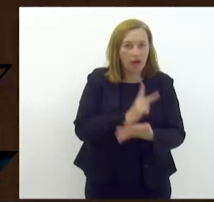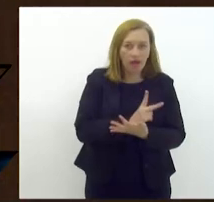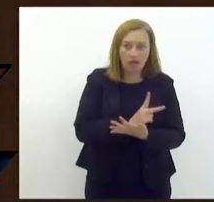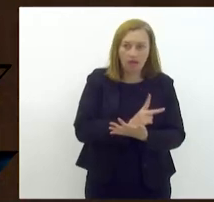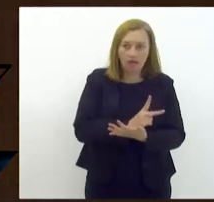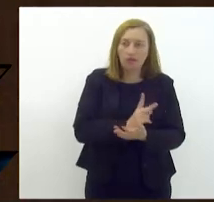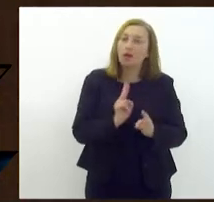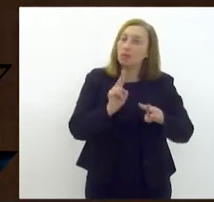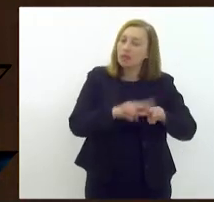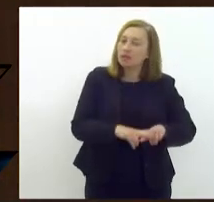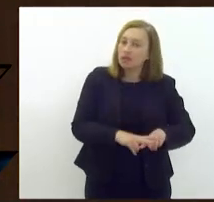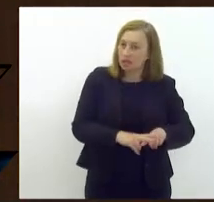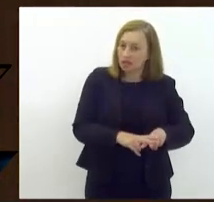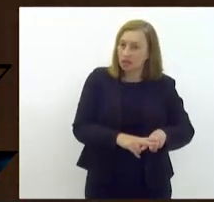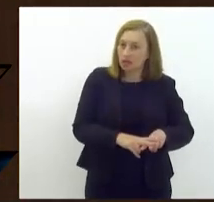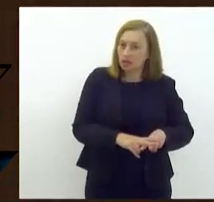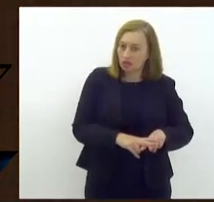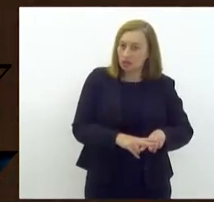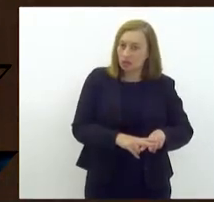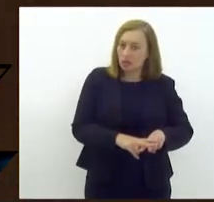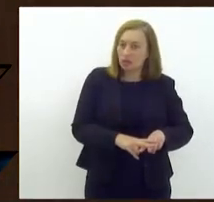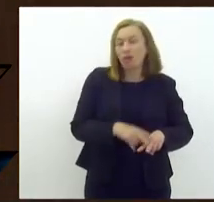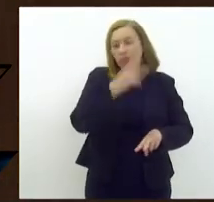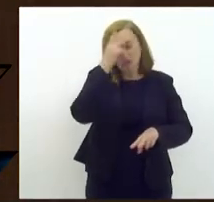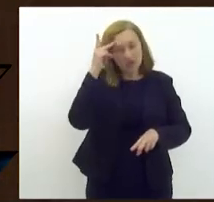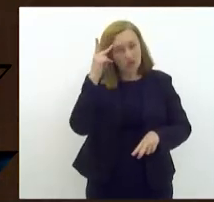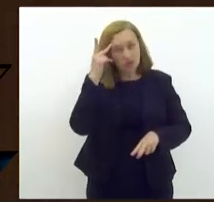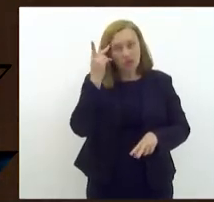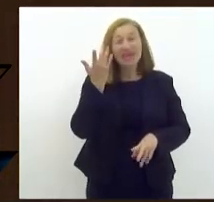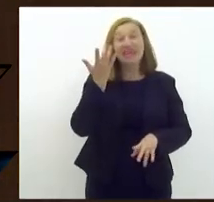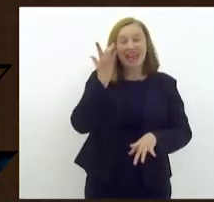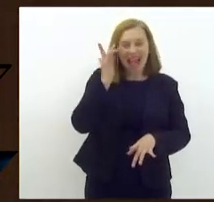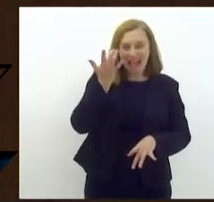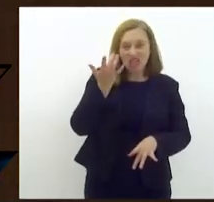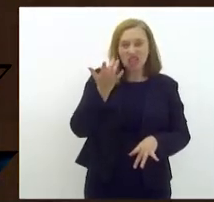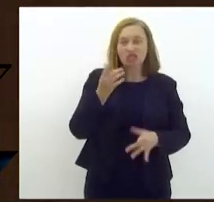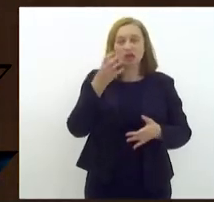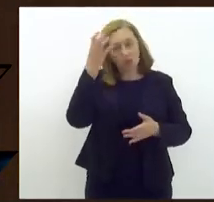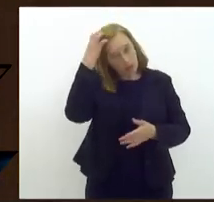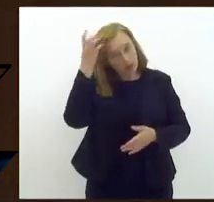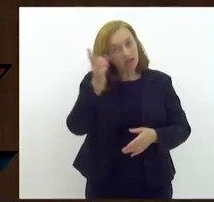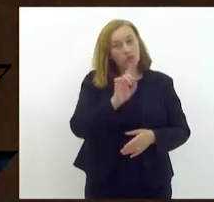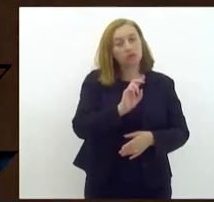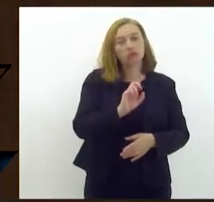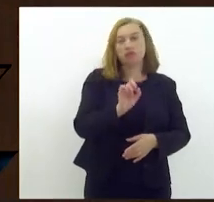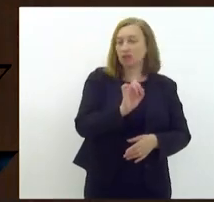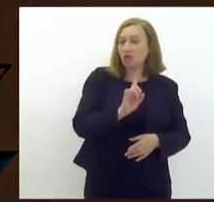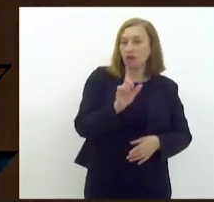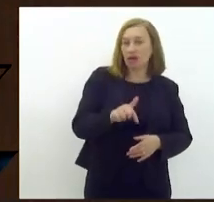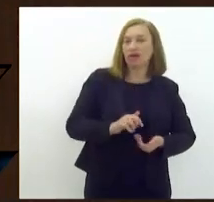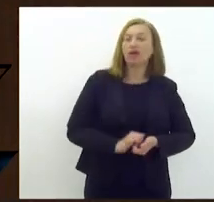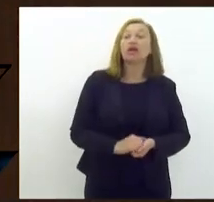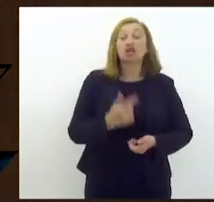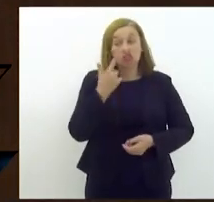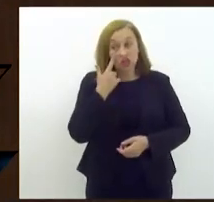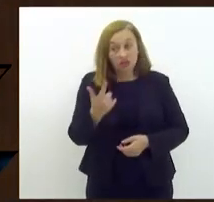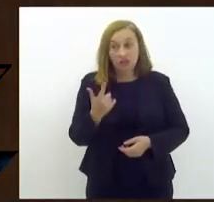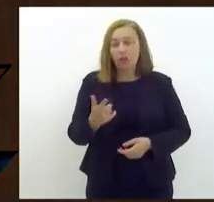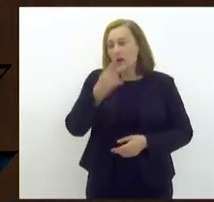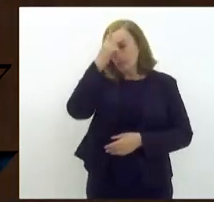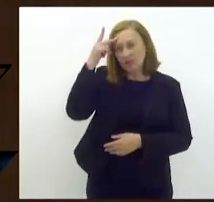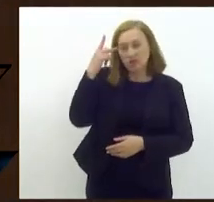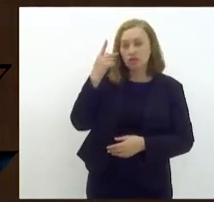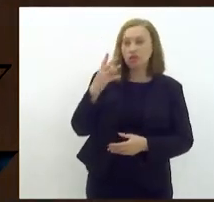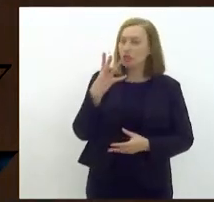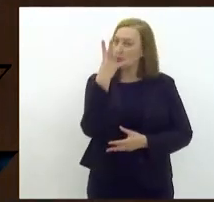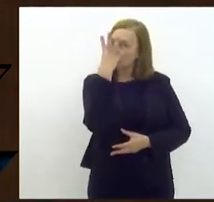prendendo um suposto suspeito que na verdade é um Inocente a gente já teve caso de ser um presidente de uma pessoa que foi reconhecida